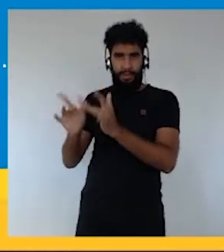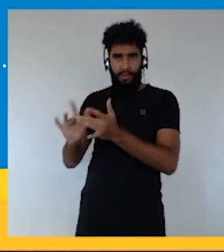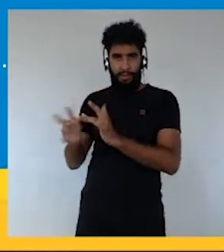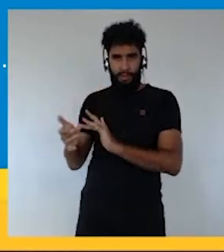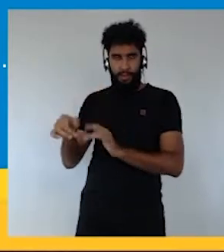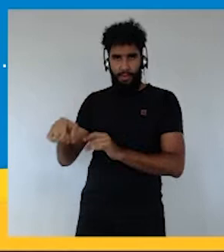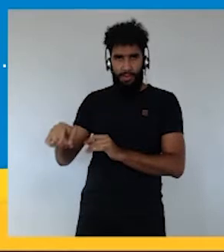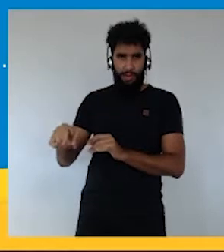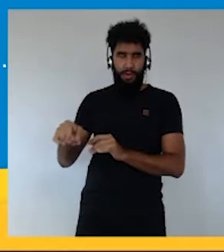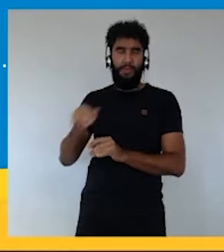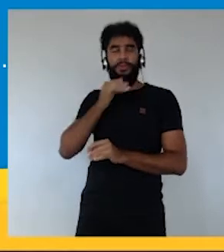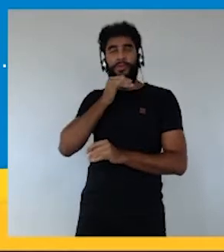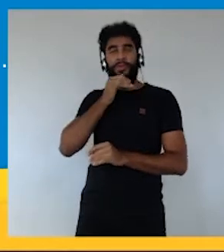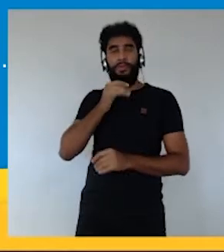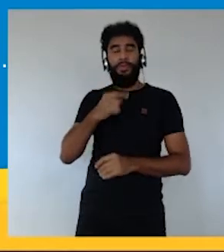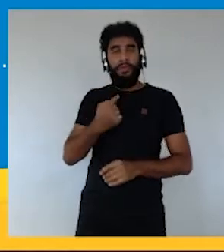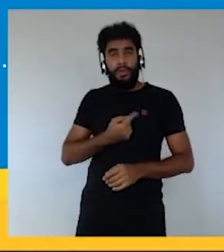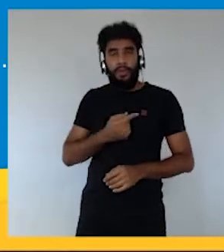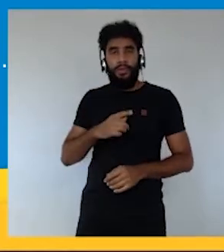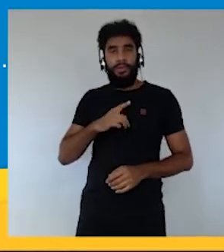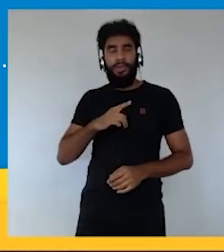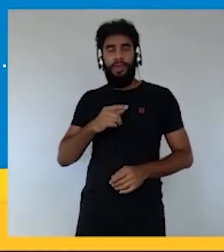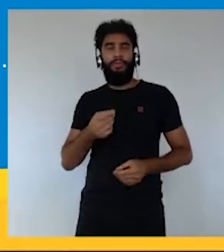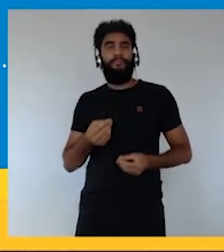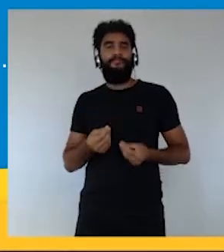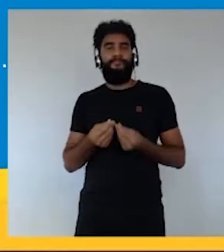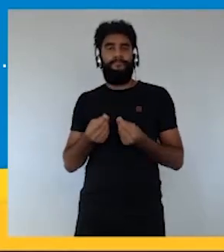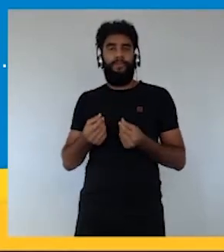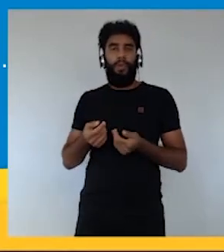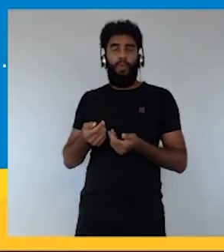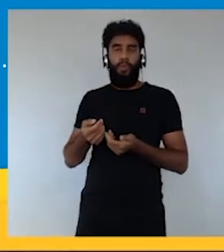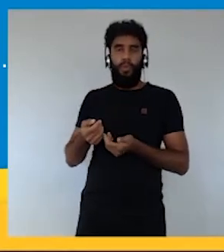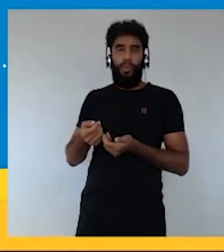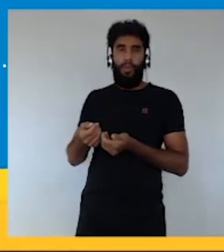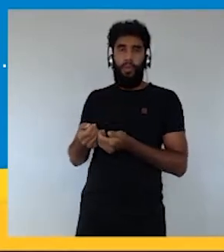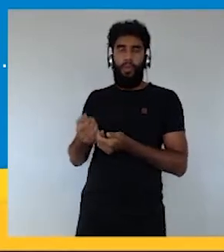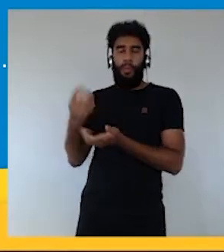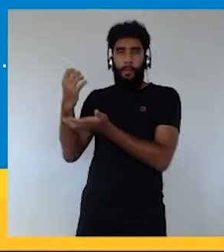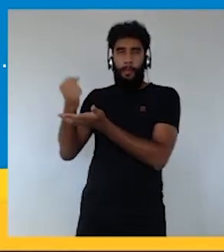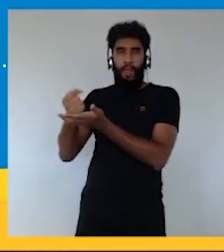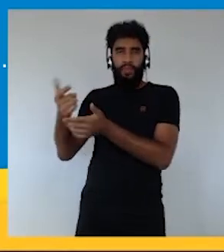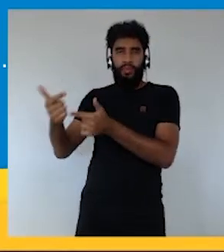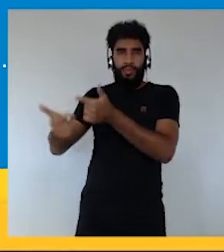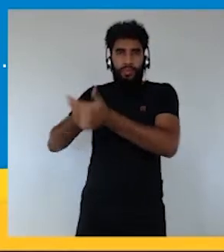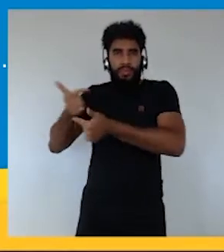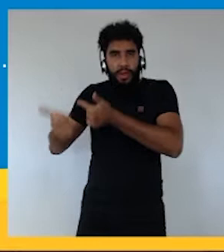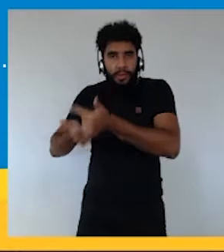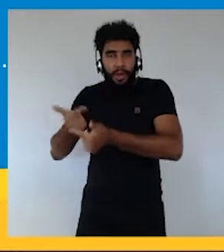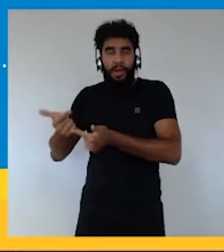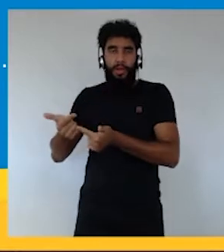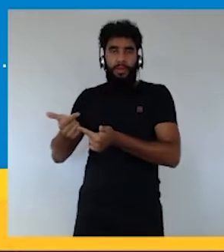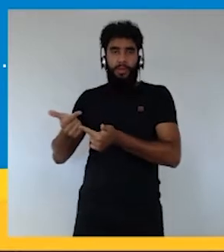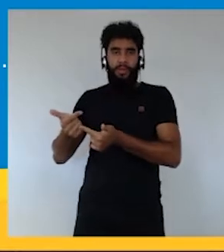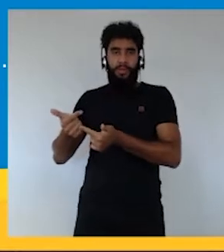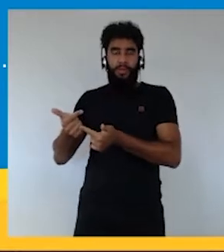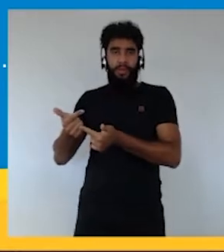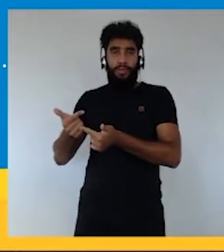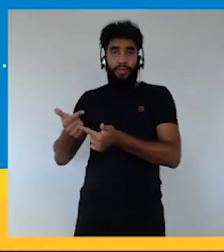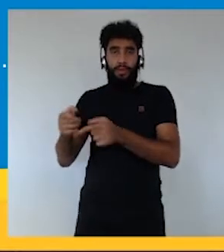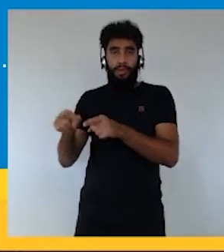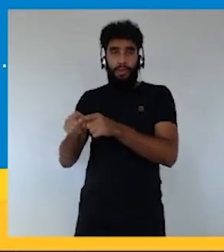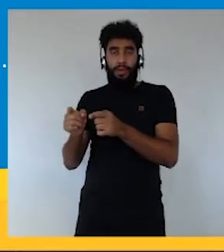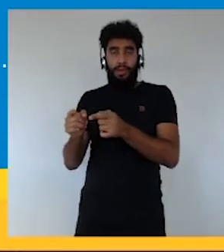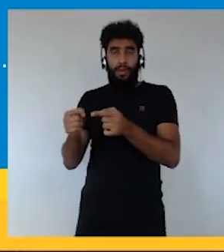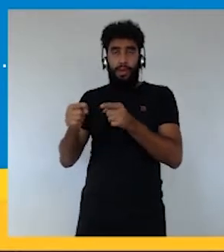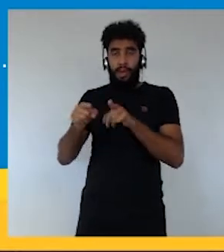qual um agente deriva um benefício de um produto ou de um serviço em direta proporção à quantidade